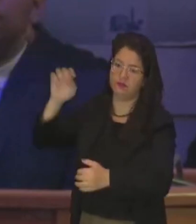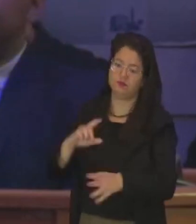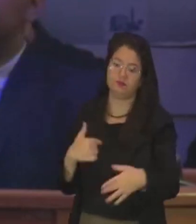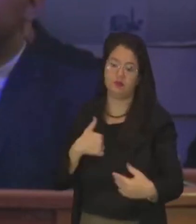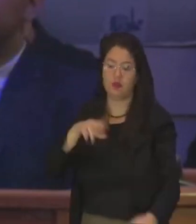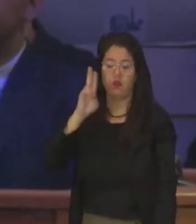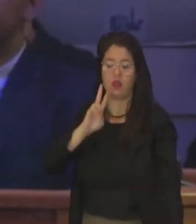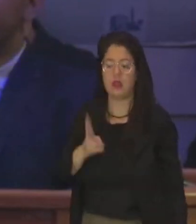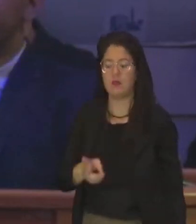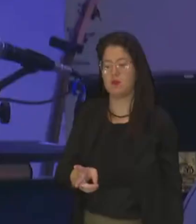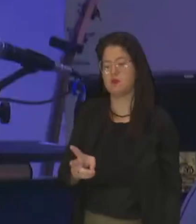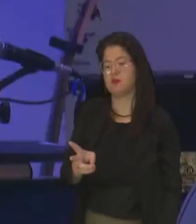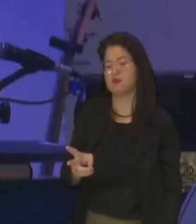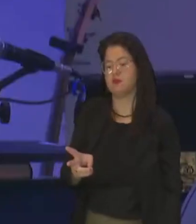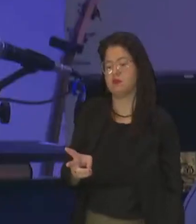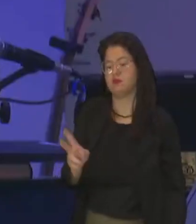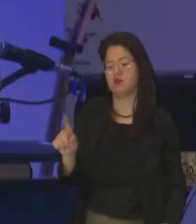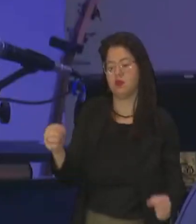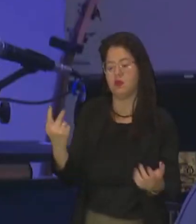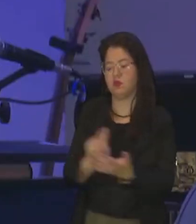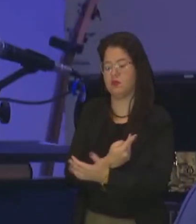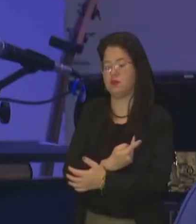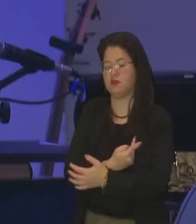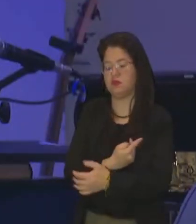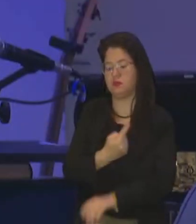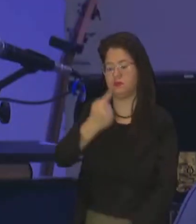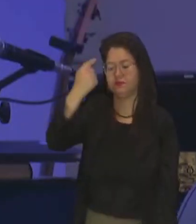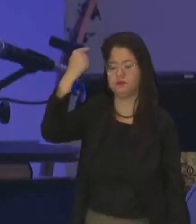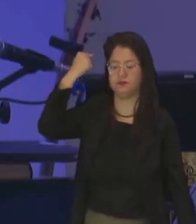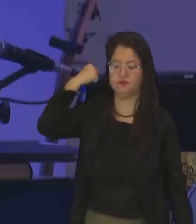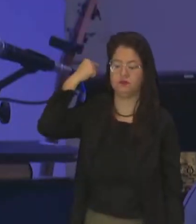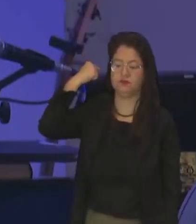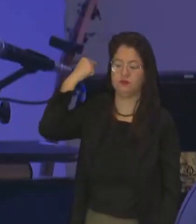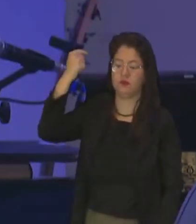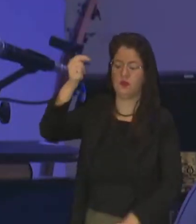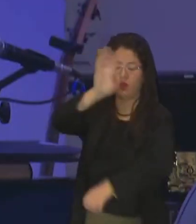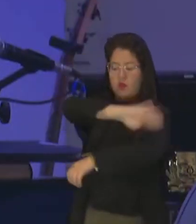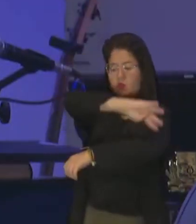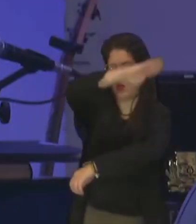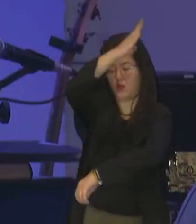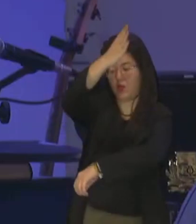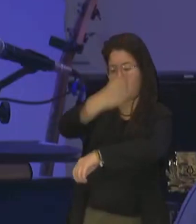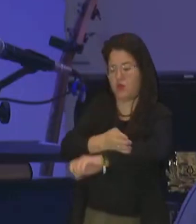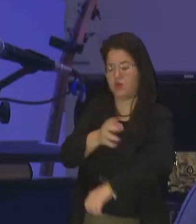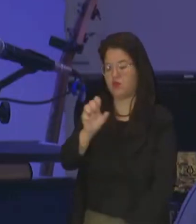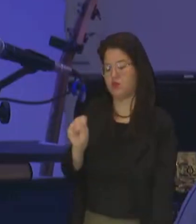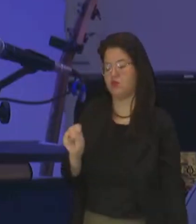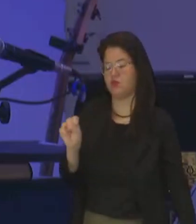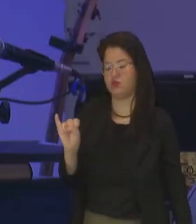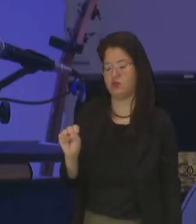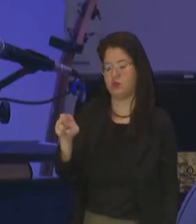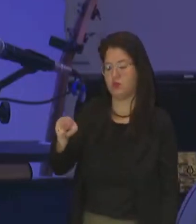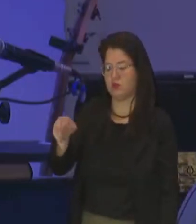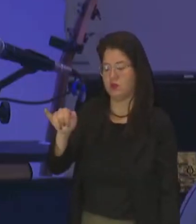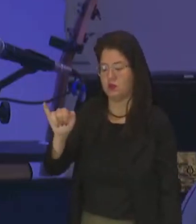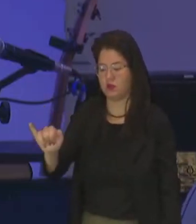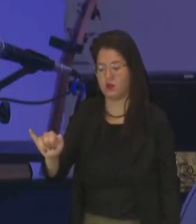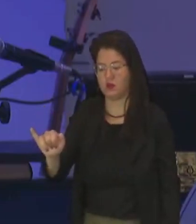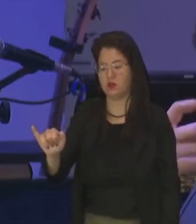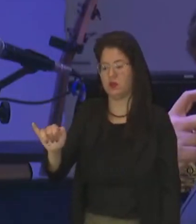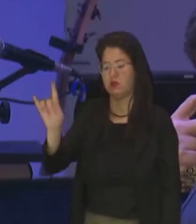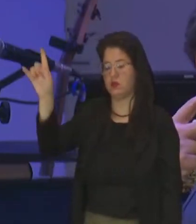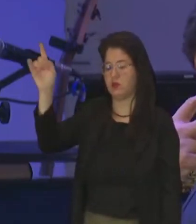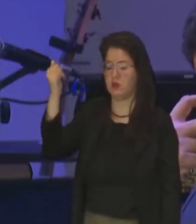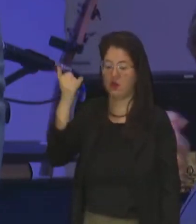Eu lembro sempre daquela situação lá no Monte Sinai, quando o povo diz, Deus iria então, amanhã